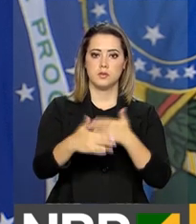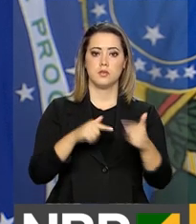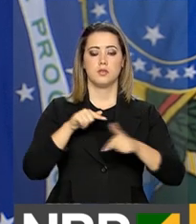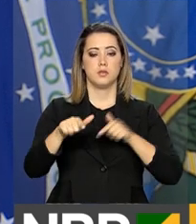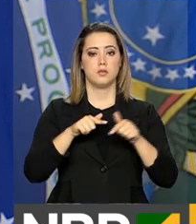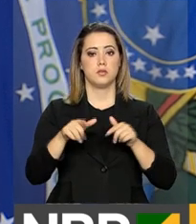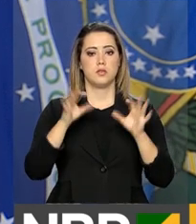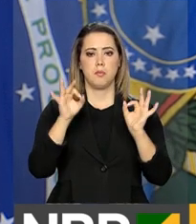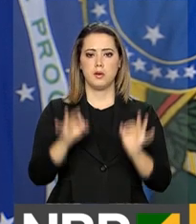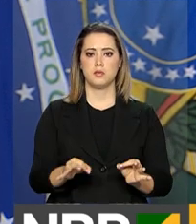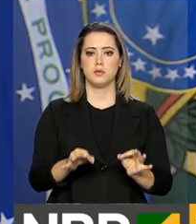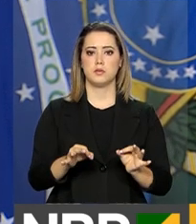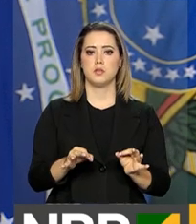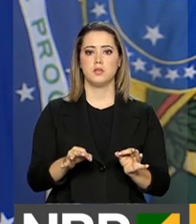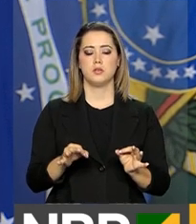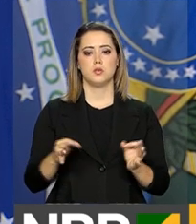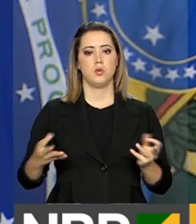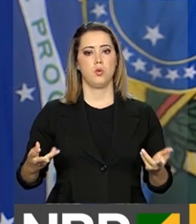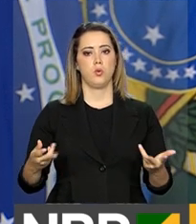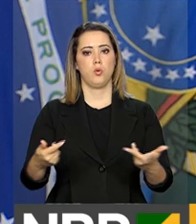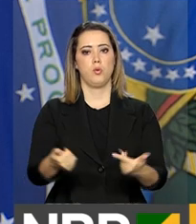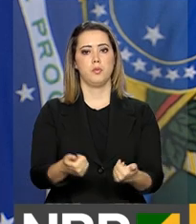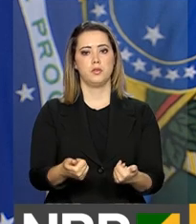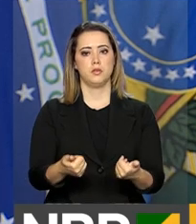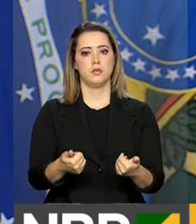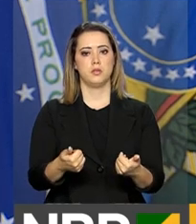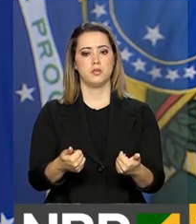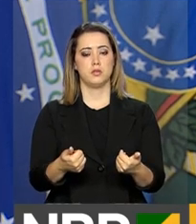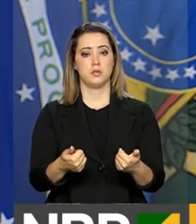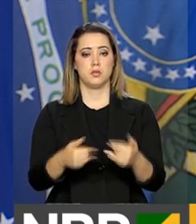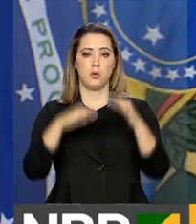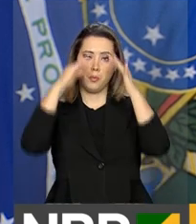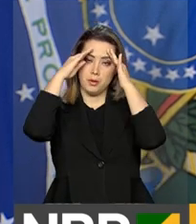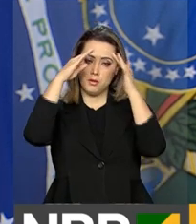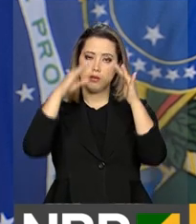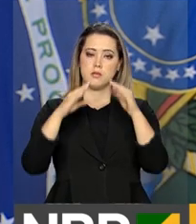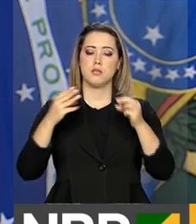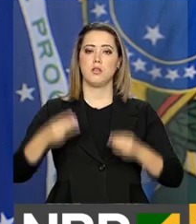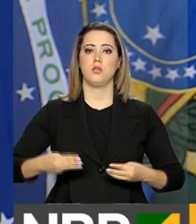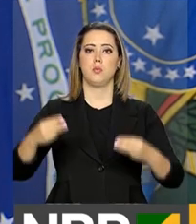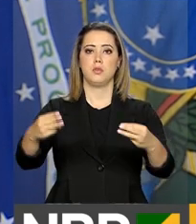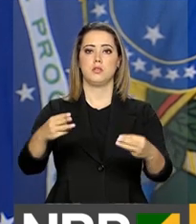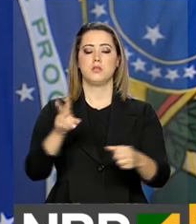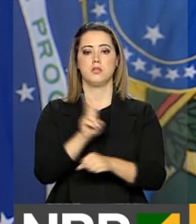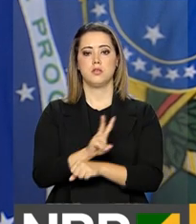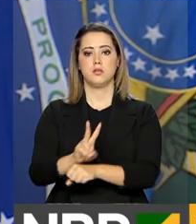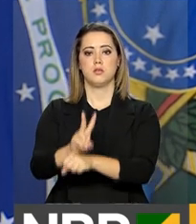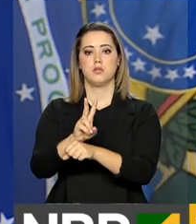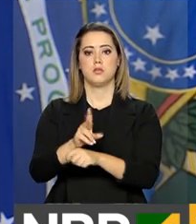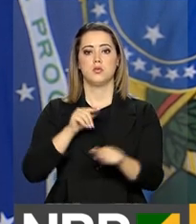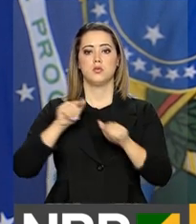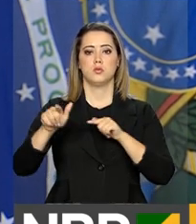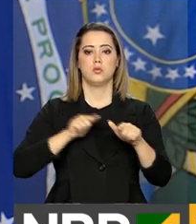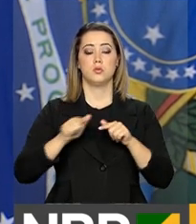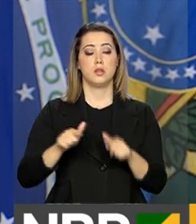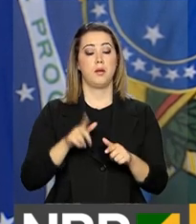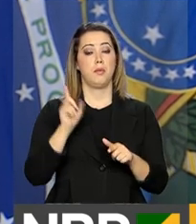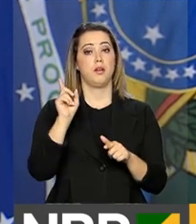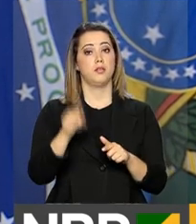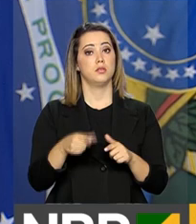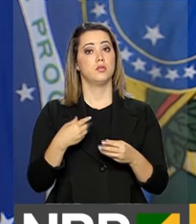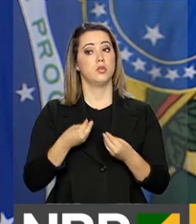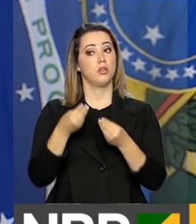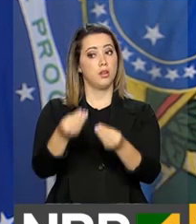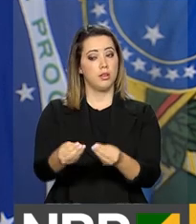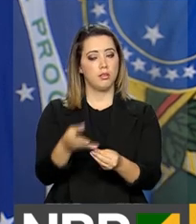com competência, sob a égide do Ministério da Defesa, as funções que